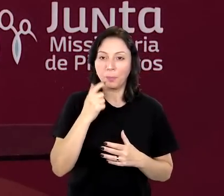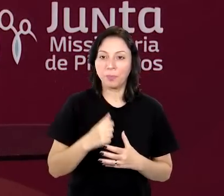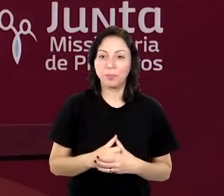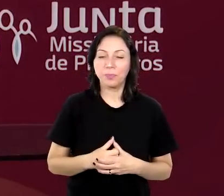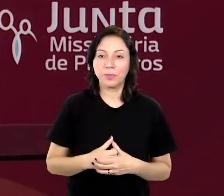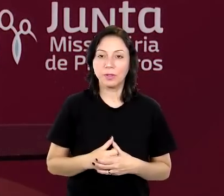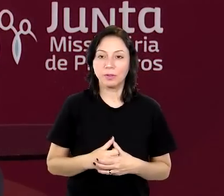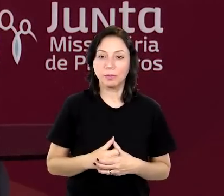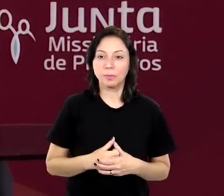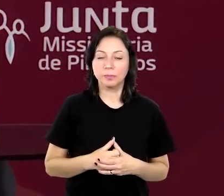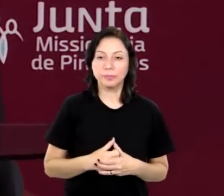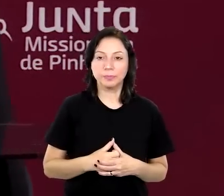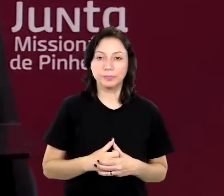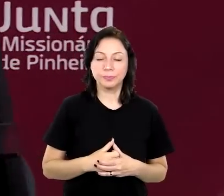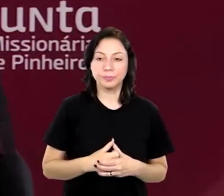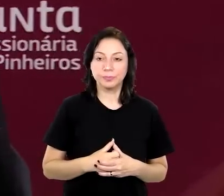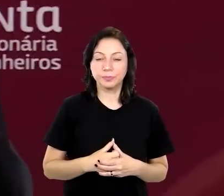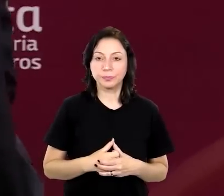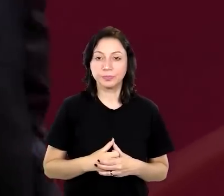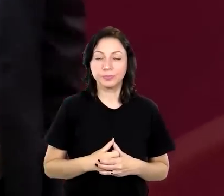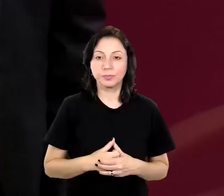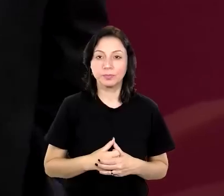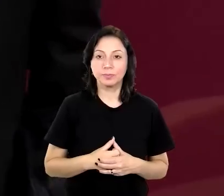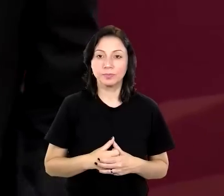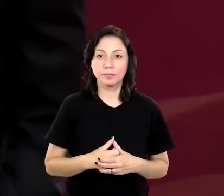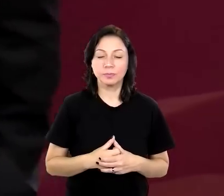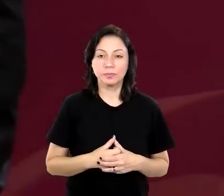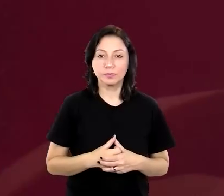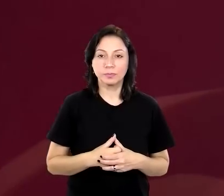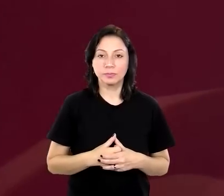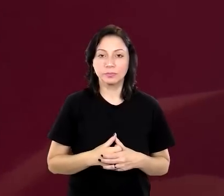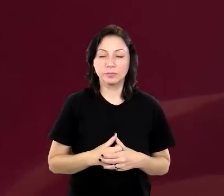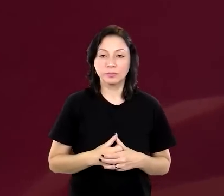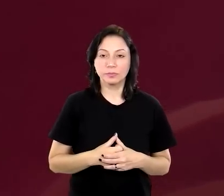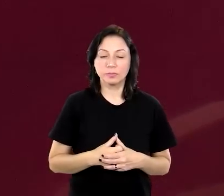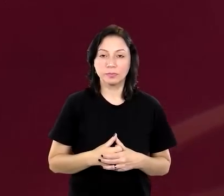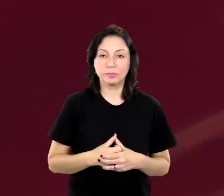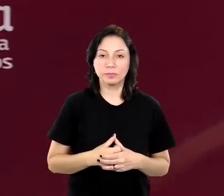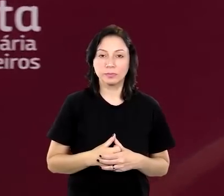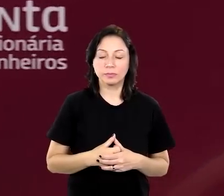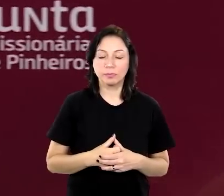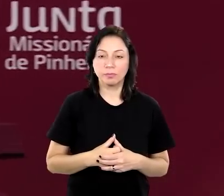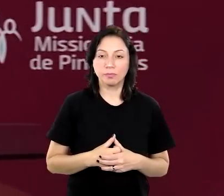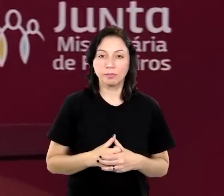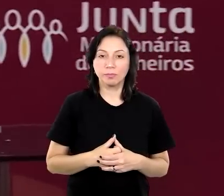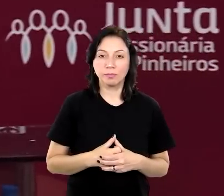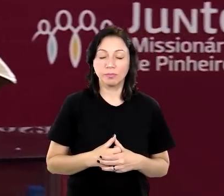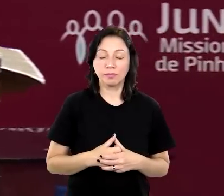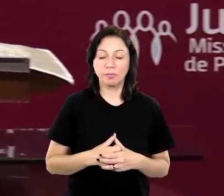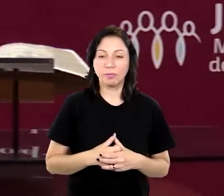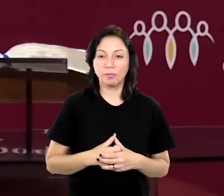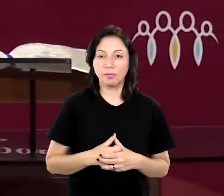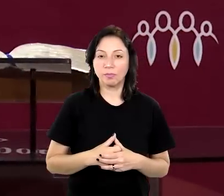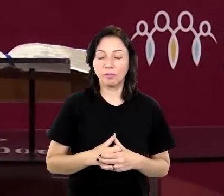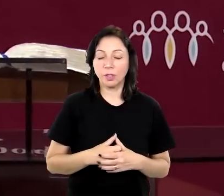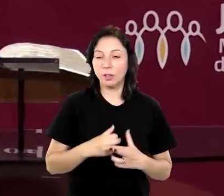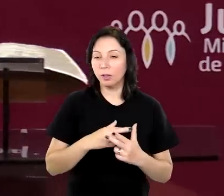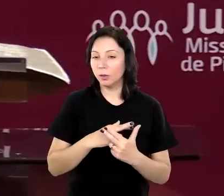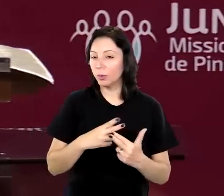Irmãos, tudo que Deus tem escrito, planejado, designado para mim e para